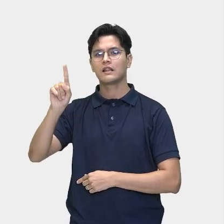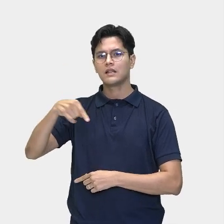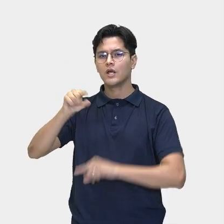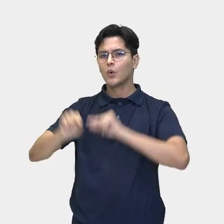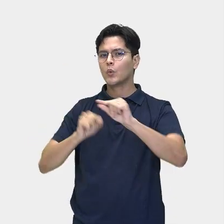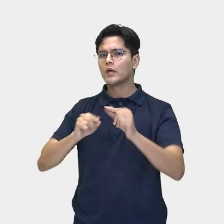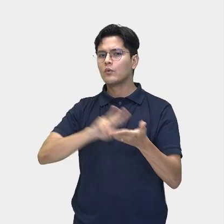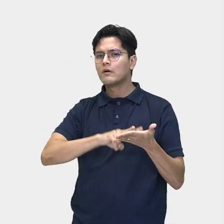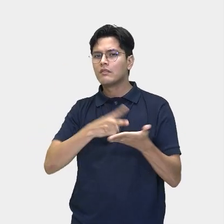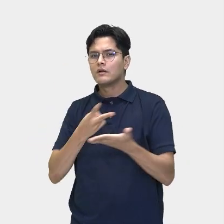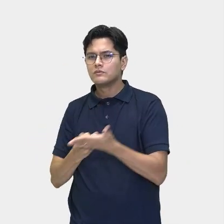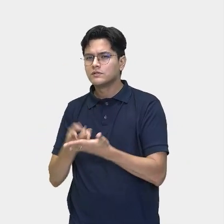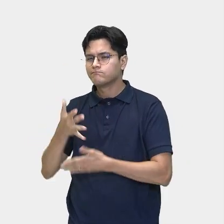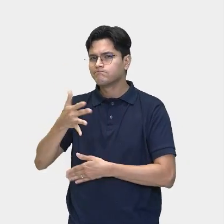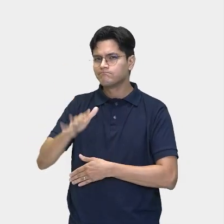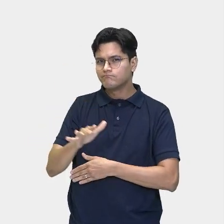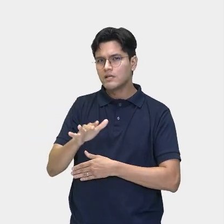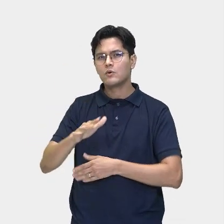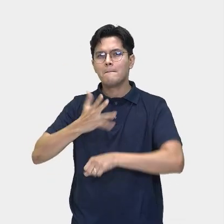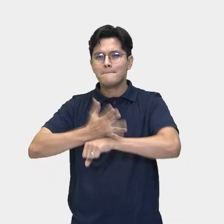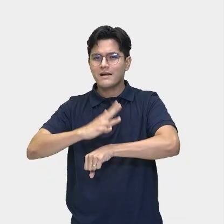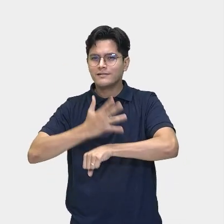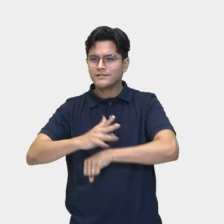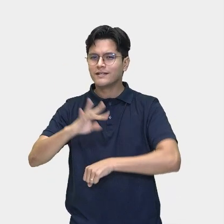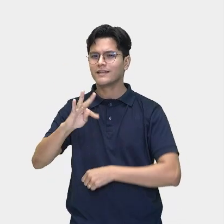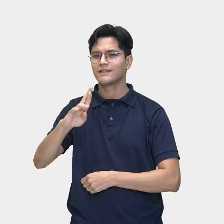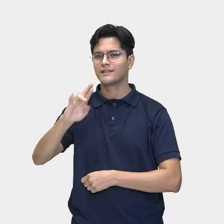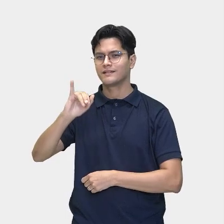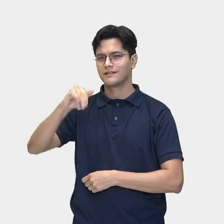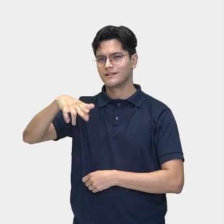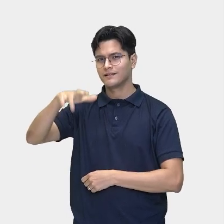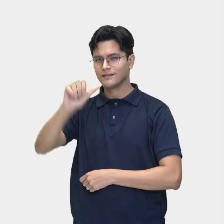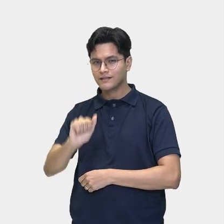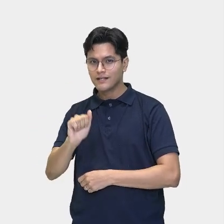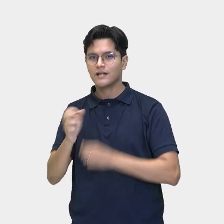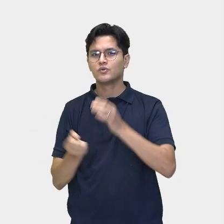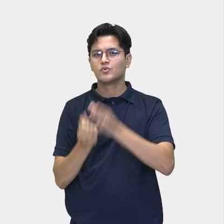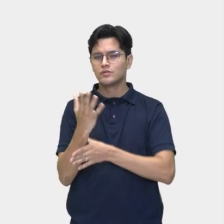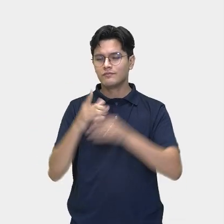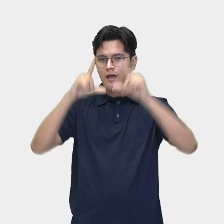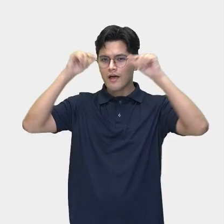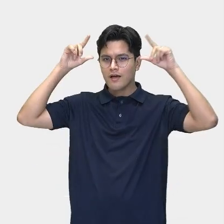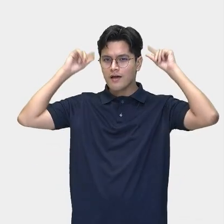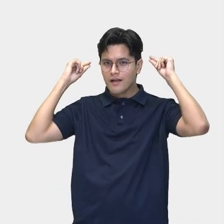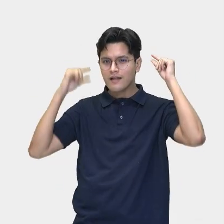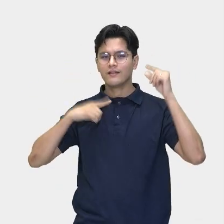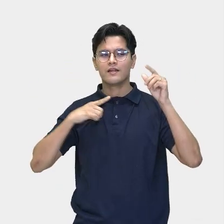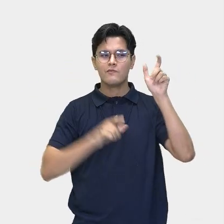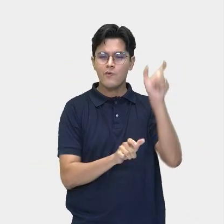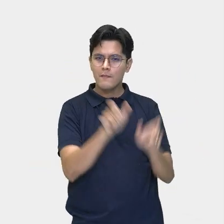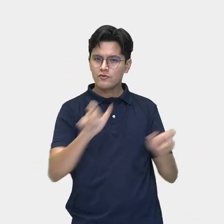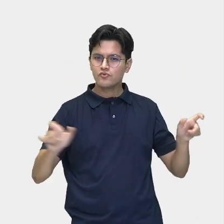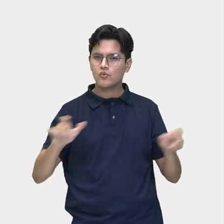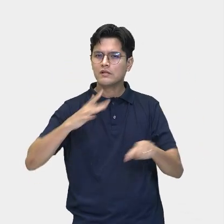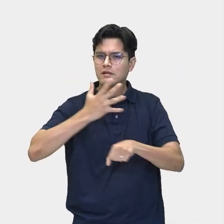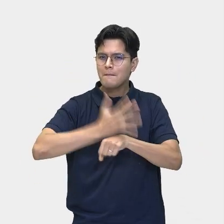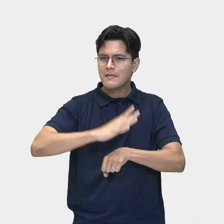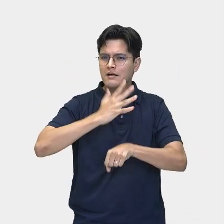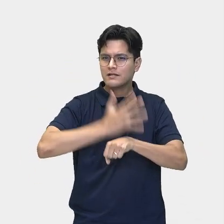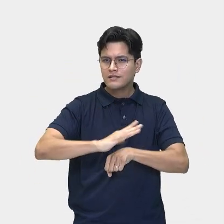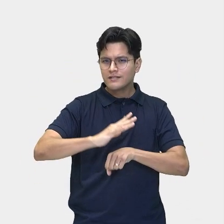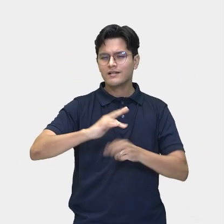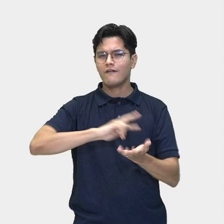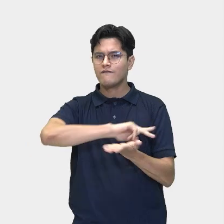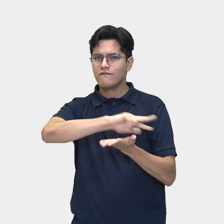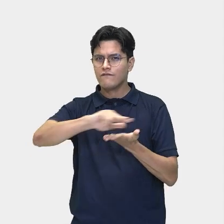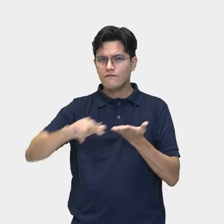gregos praticavam vários exercícios físicos como forma de cultuar o corpo e se preparar para a